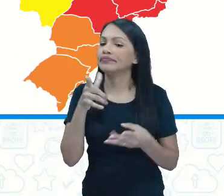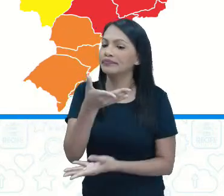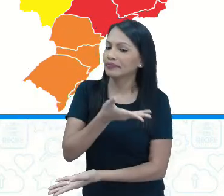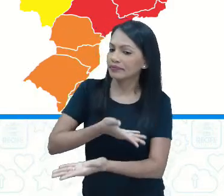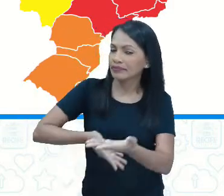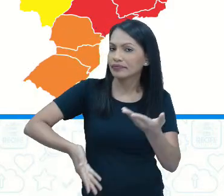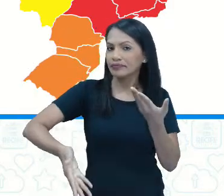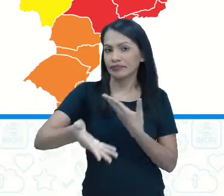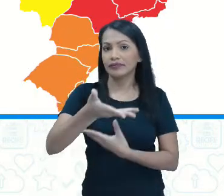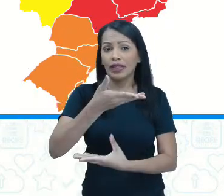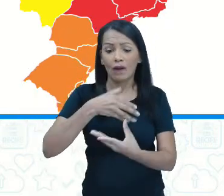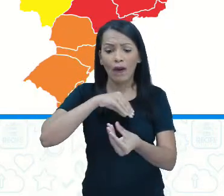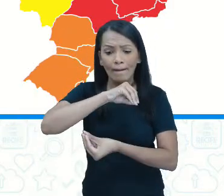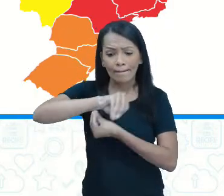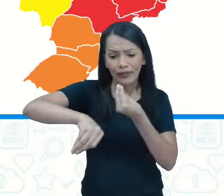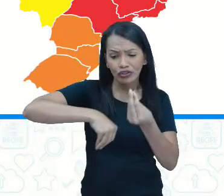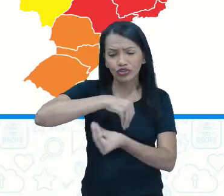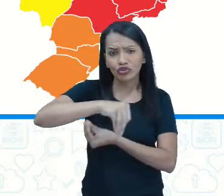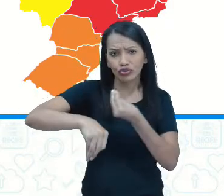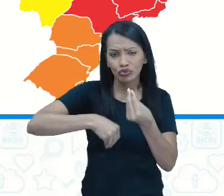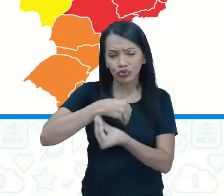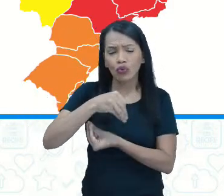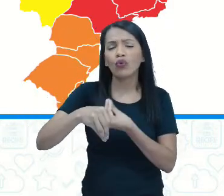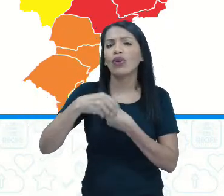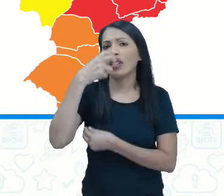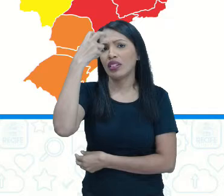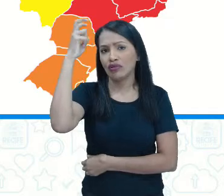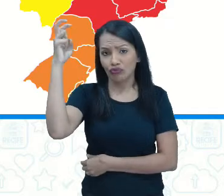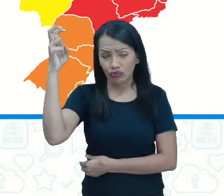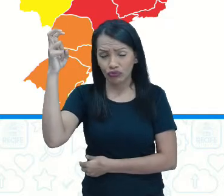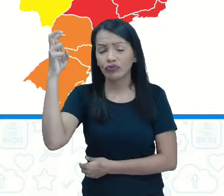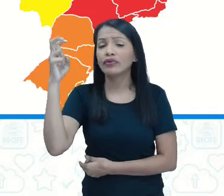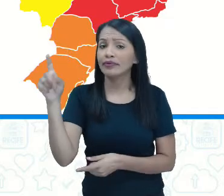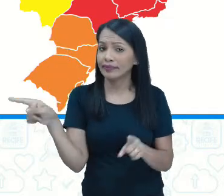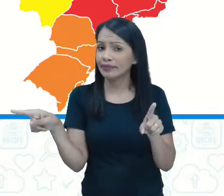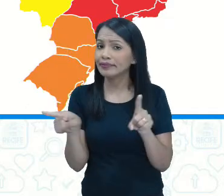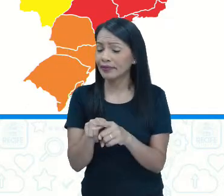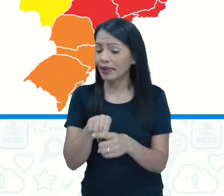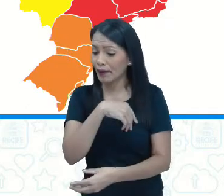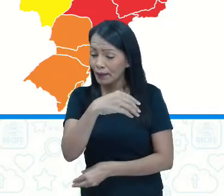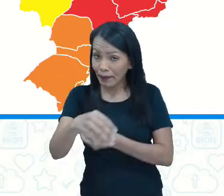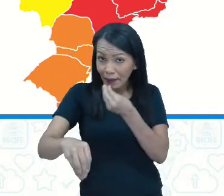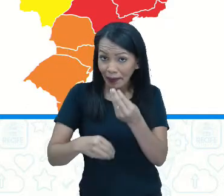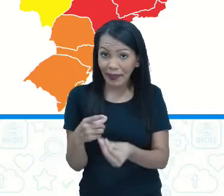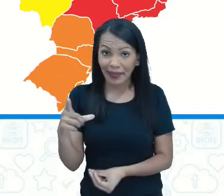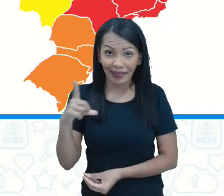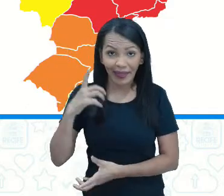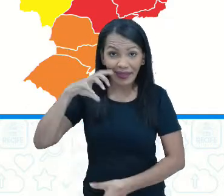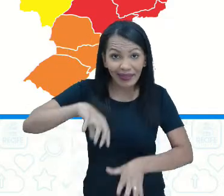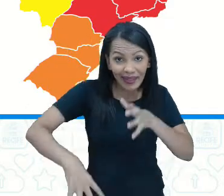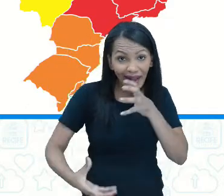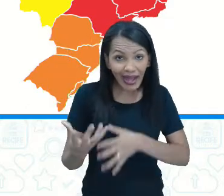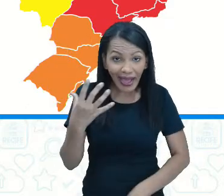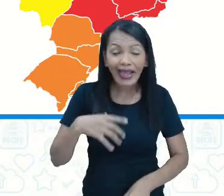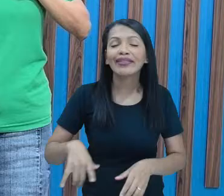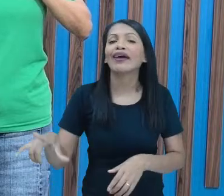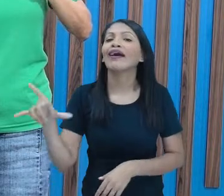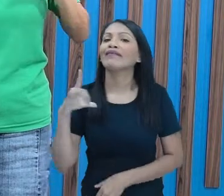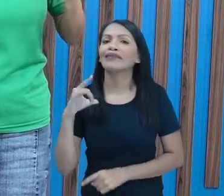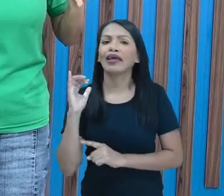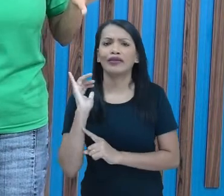entre essas diversas culturas, né? Misturou tudo, a gente tem aí lenda, a gente tem conto, não é? A gente